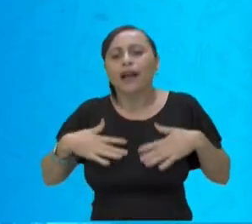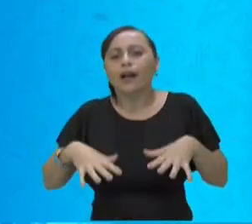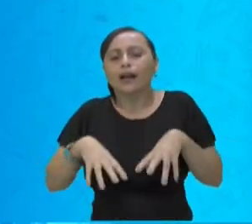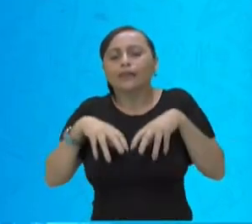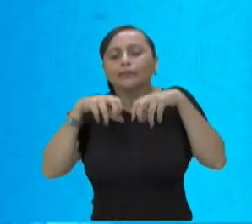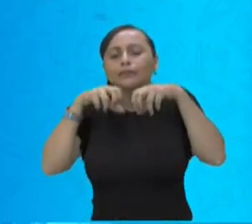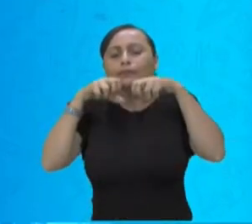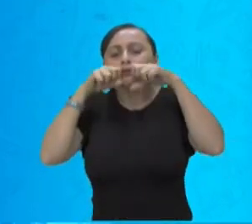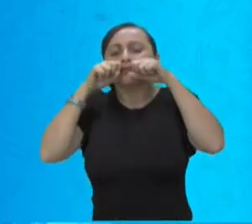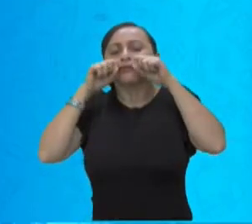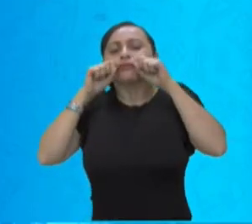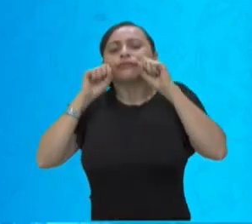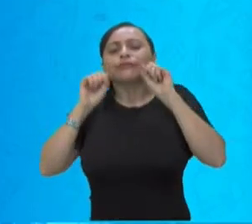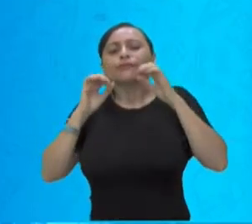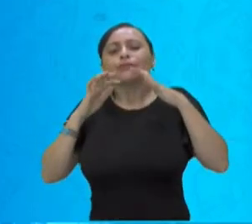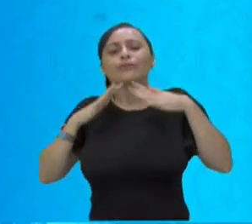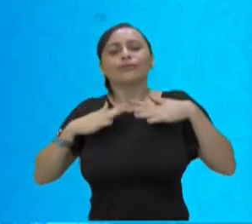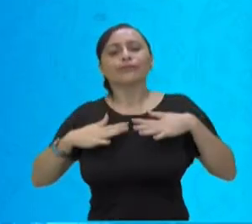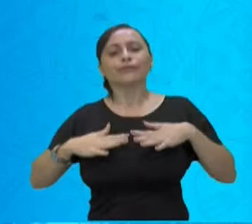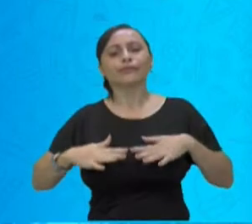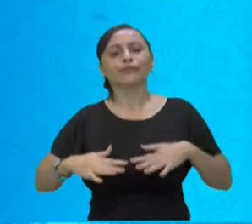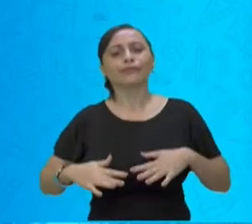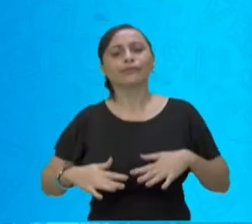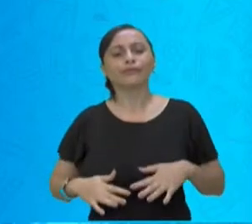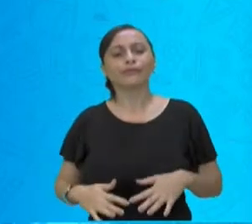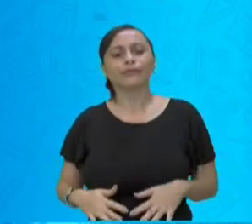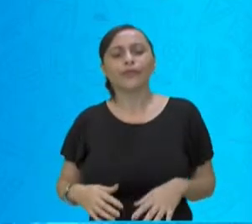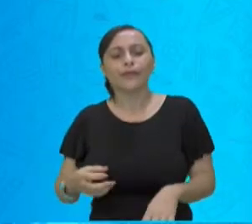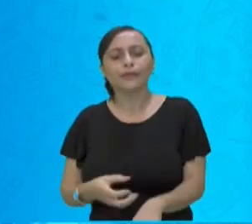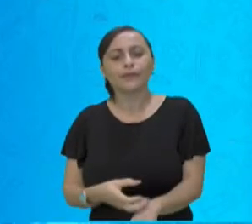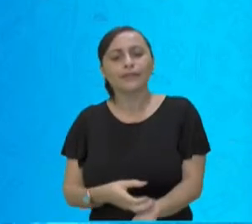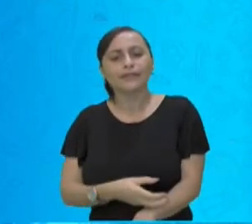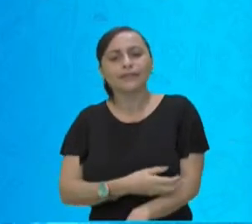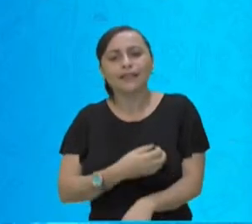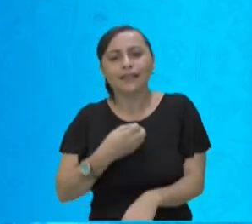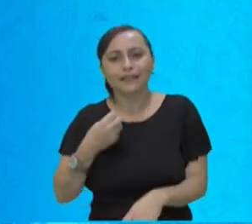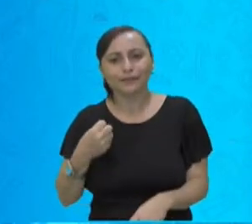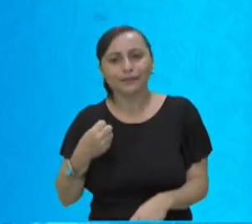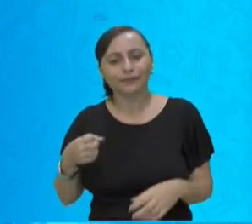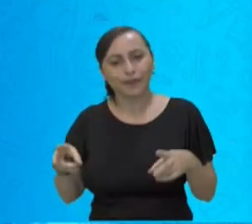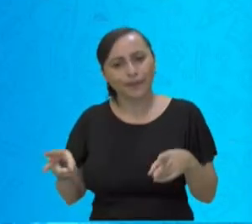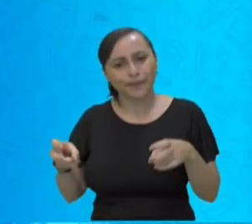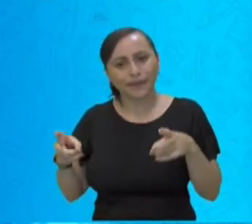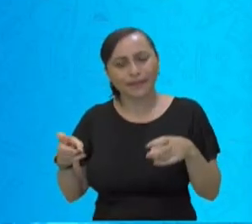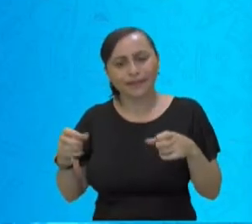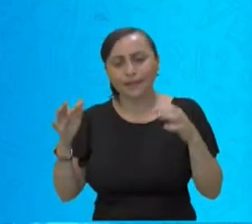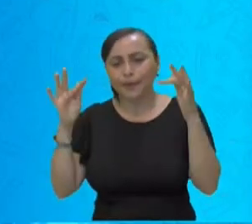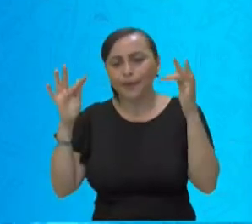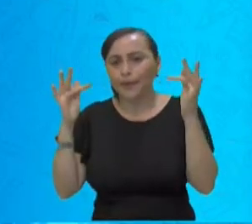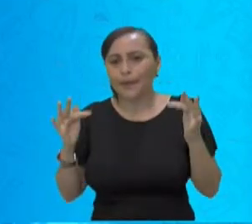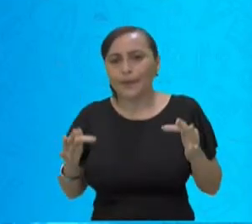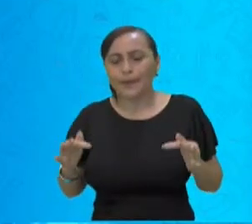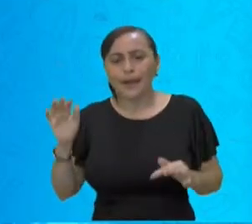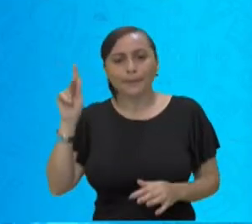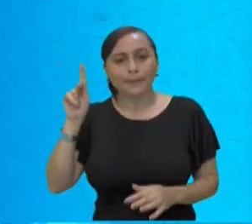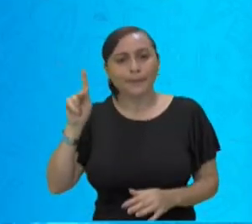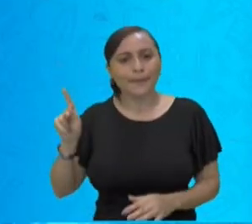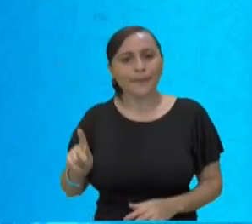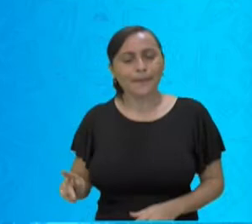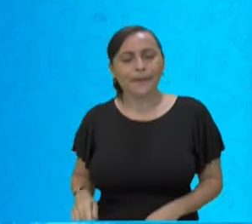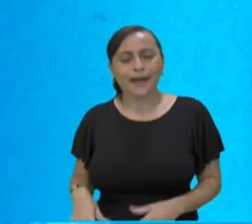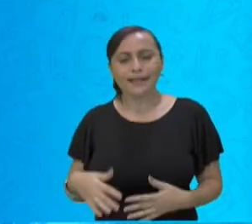pouco a pouco e profundamente e você sente fica uma paz muito grande dentro